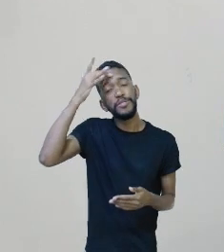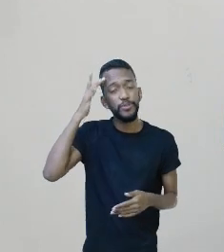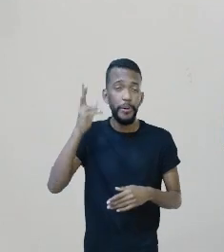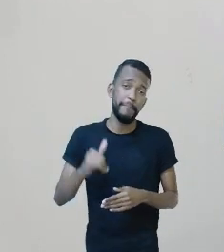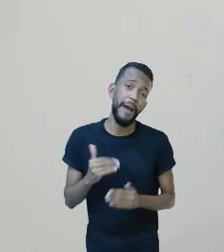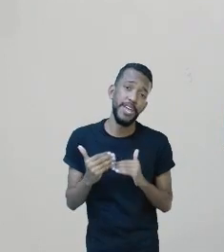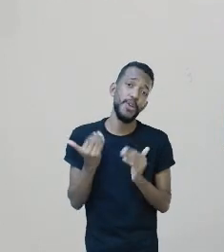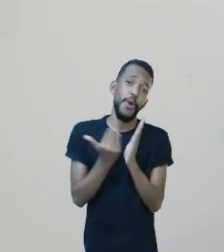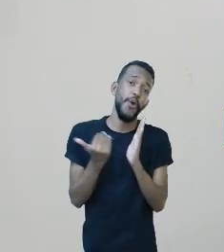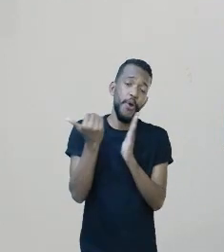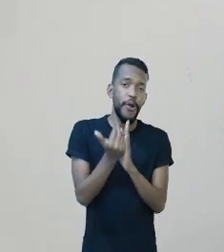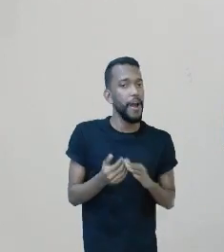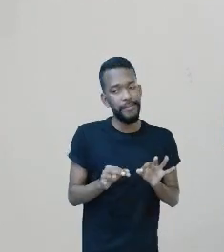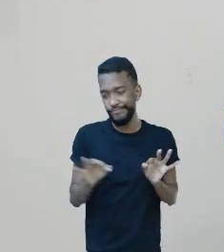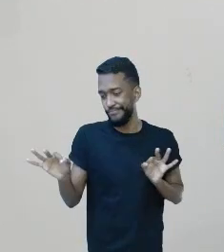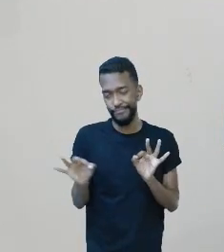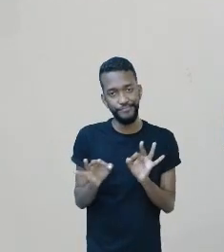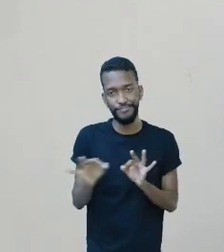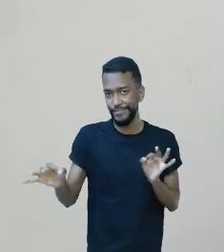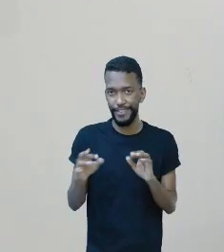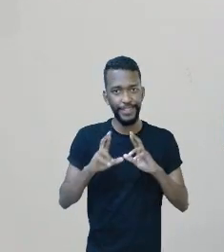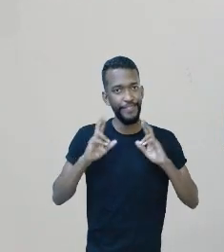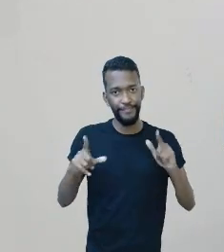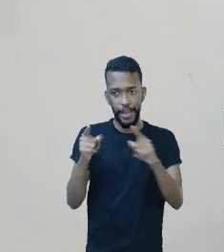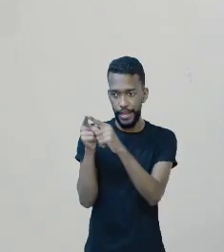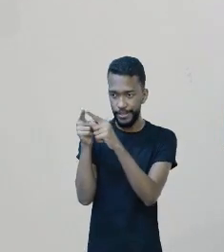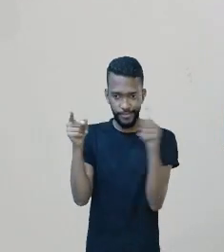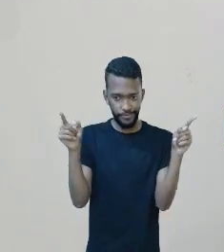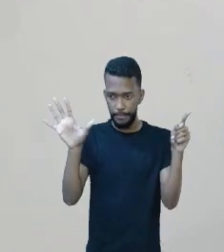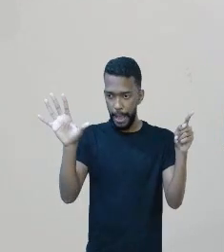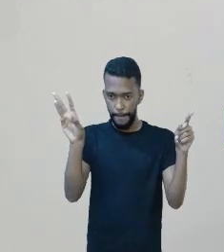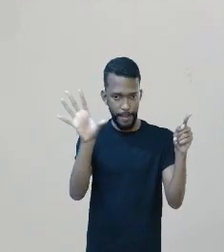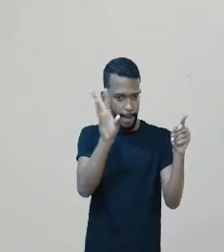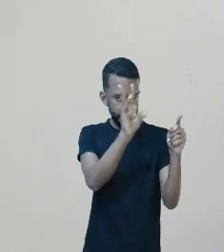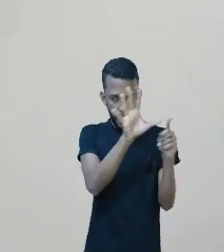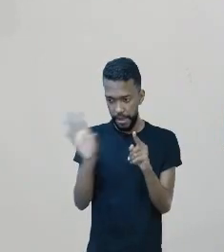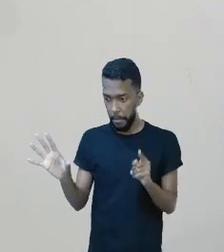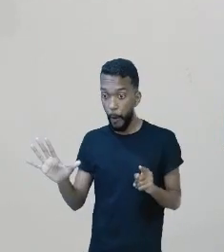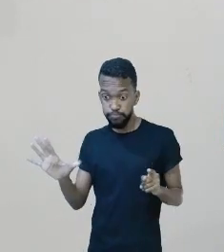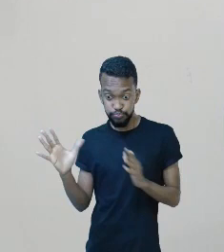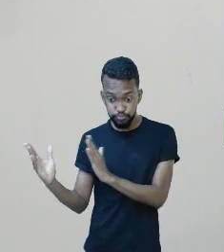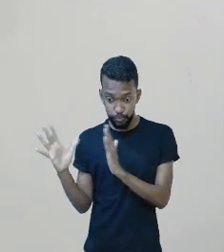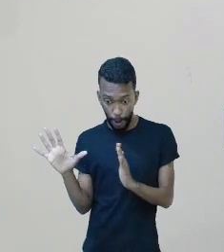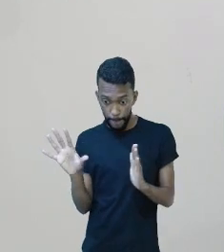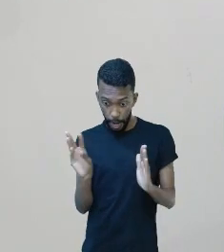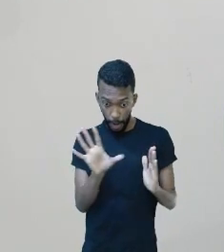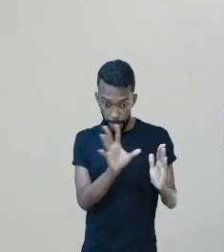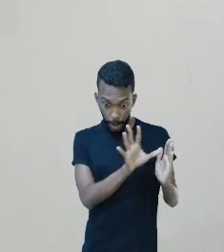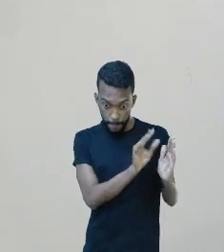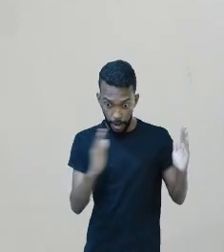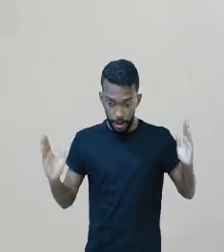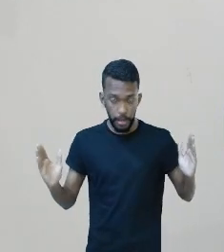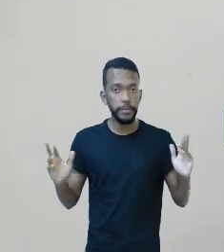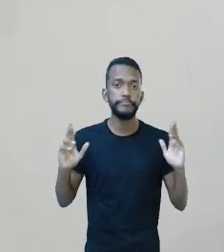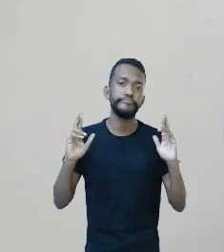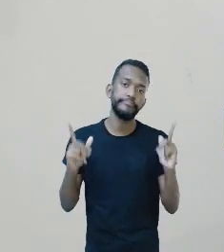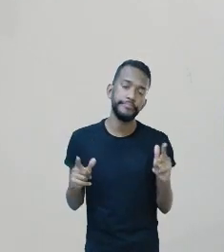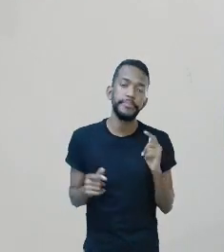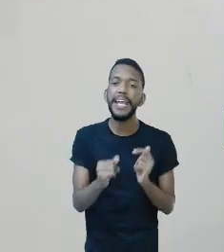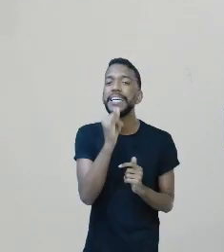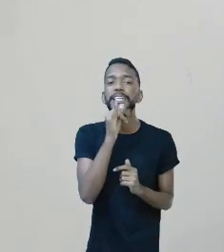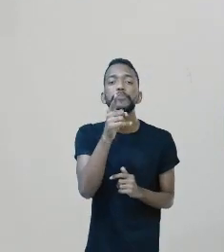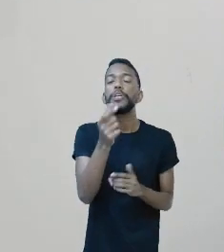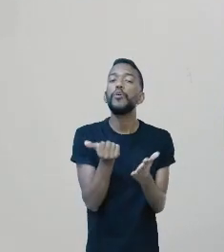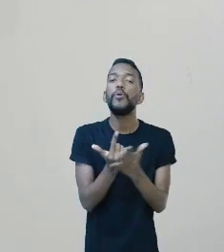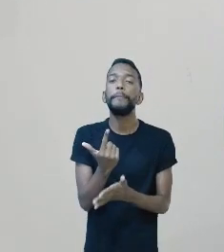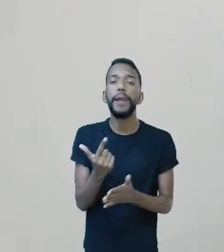mão maior. Então, as medidas não serão as mesmas. Imagina você comprar uma cama,